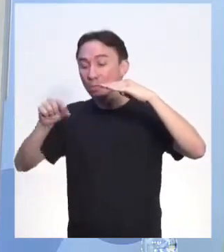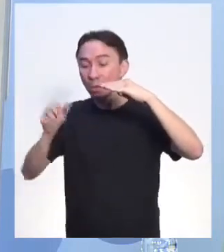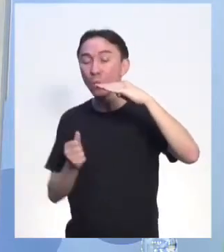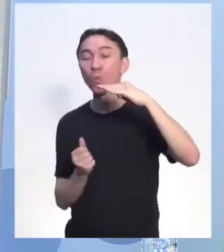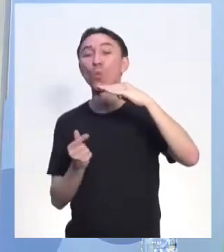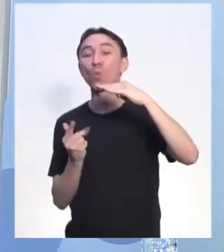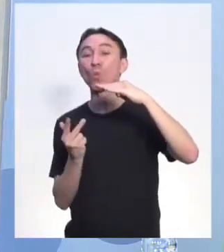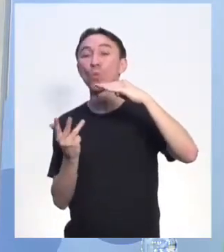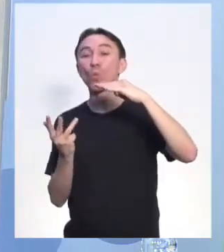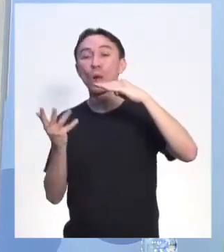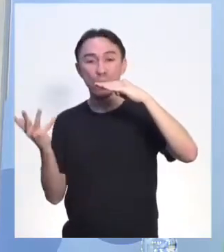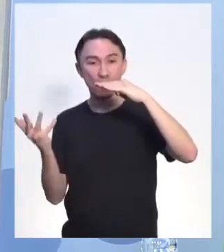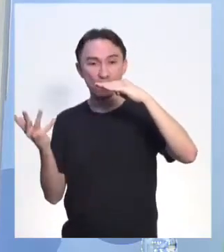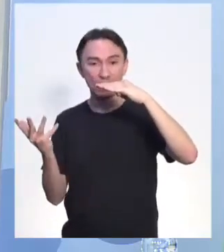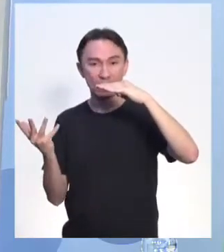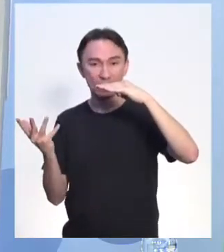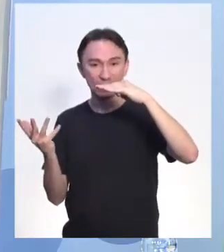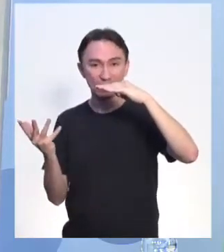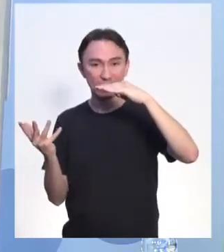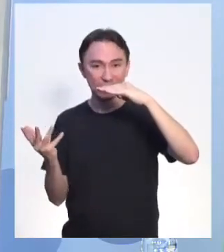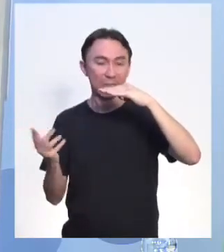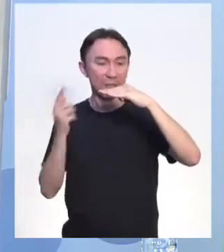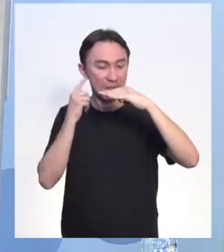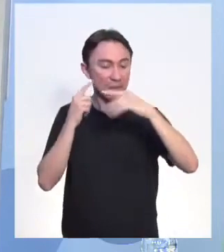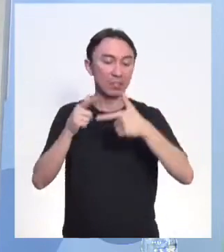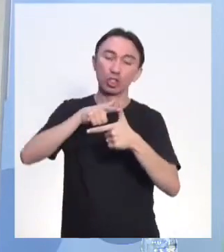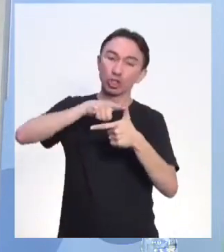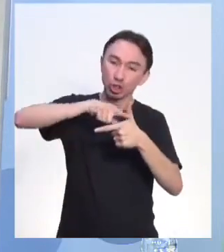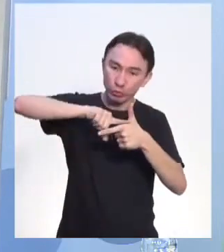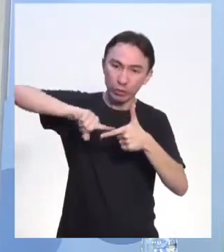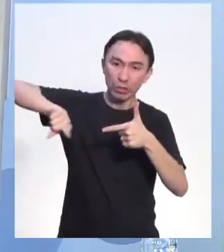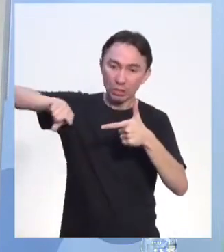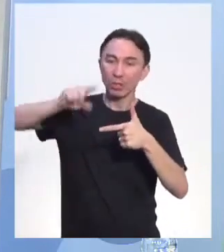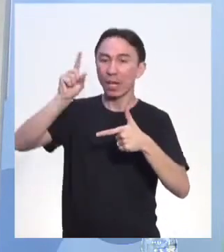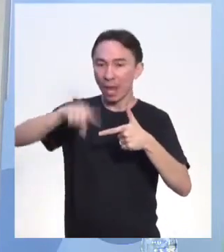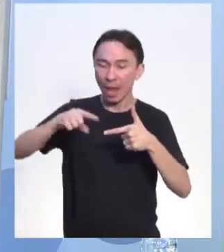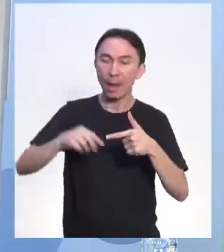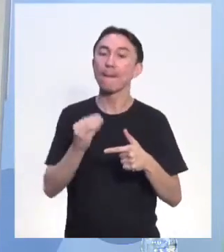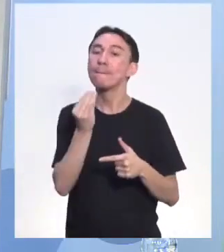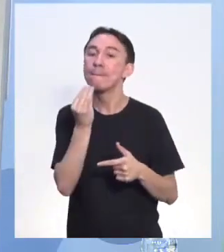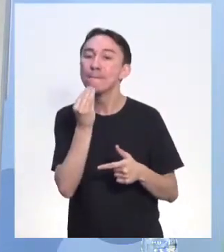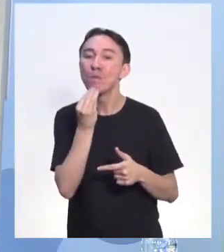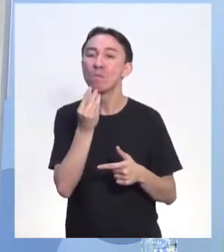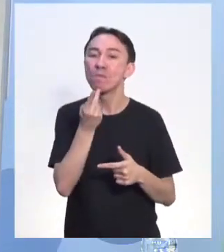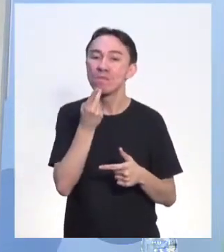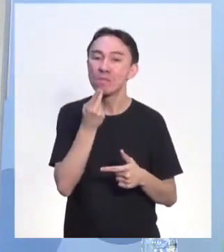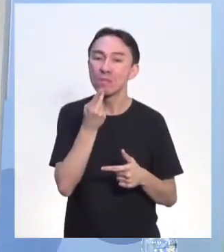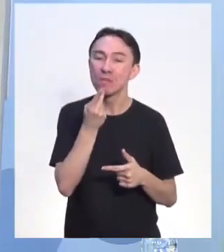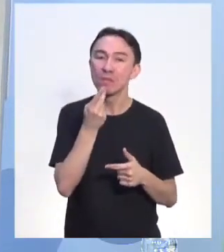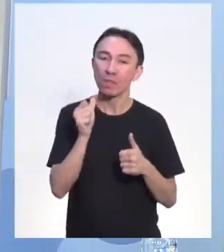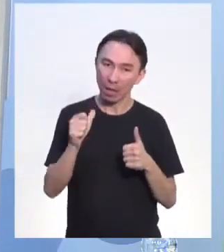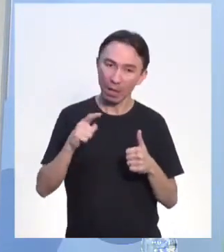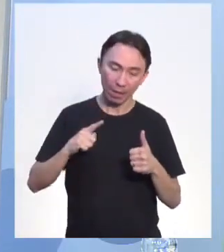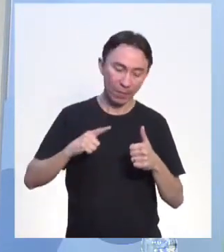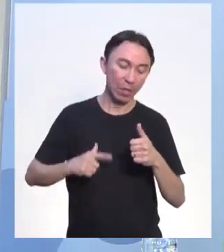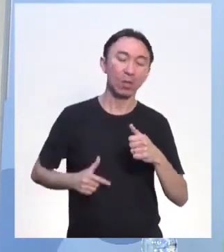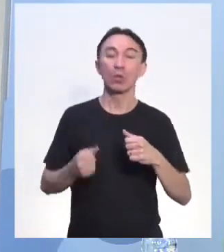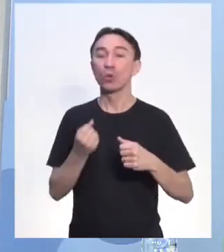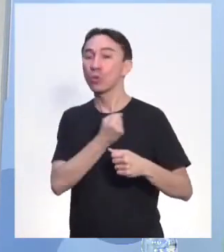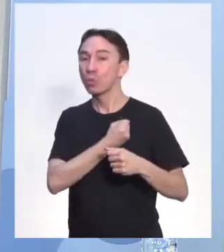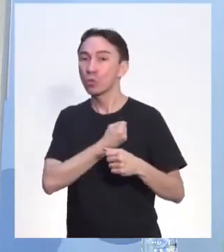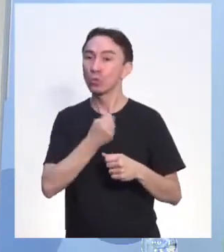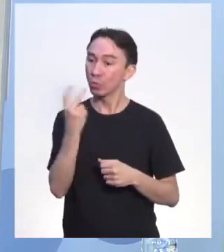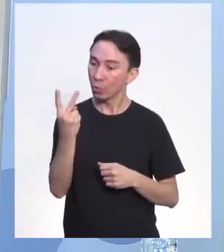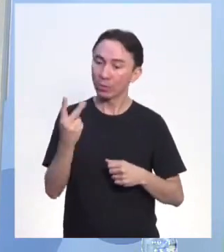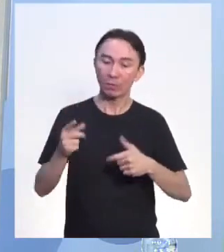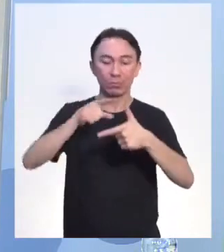no espaço amostral. E aí você vai dividir, isso vai ser a probabilidade, ok? Então, é uma divisão entre dois números. Claro que